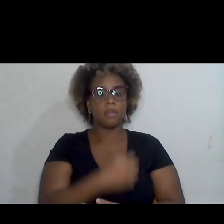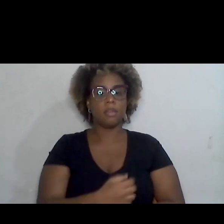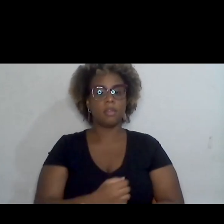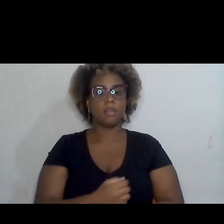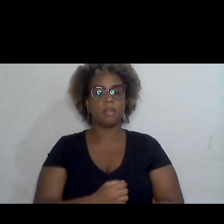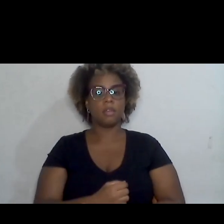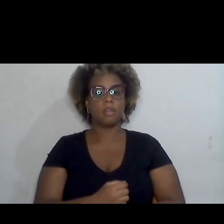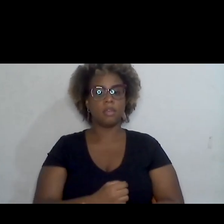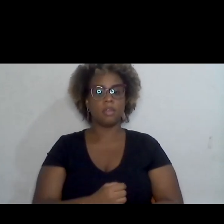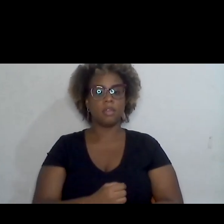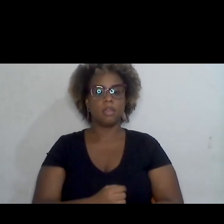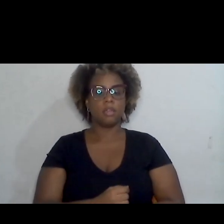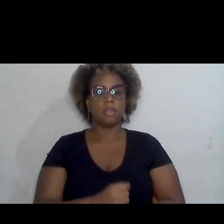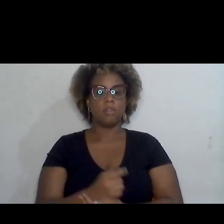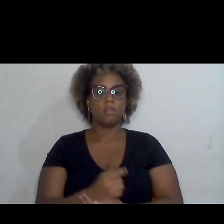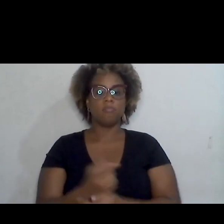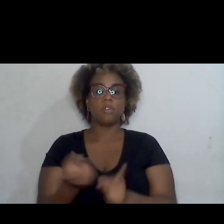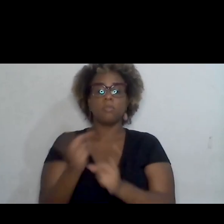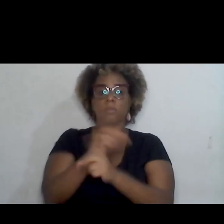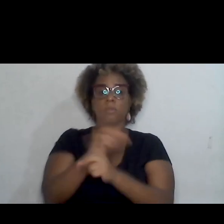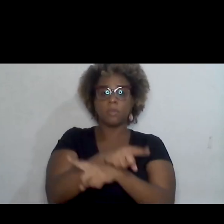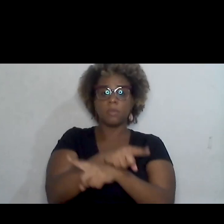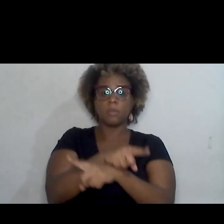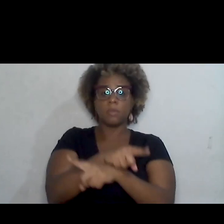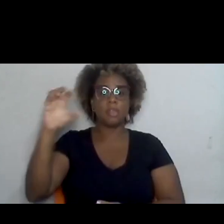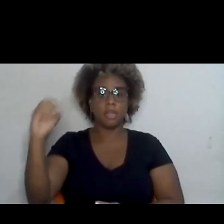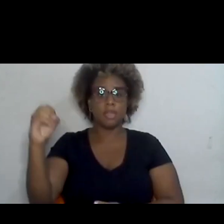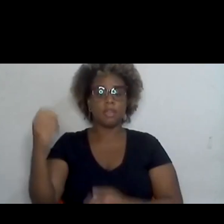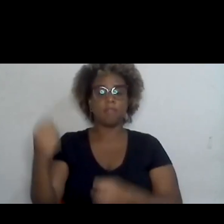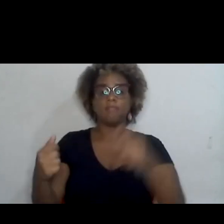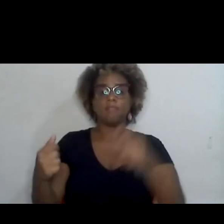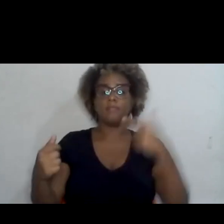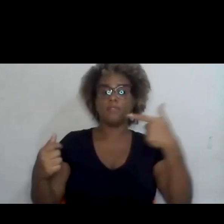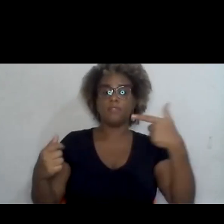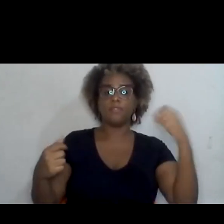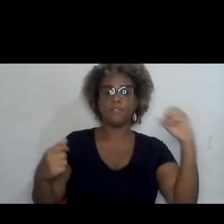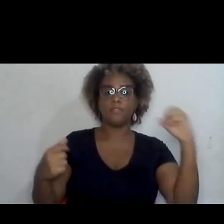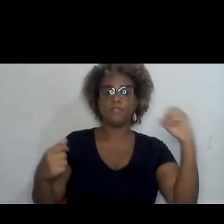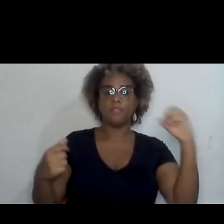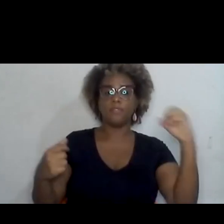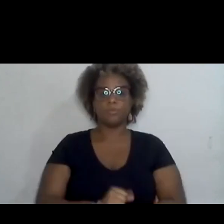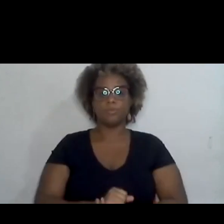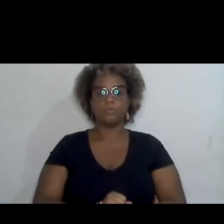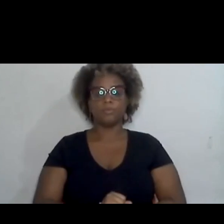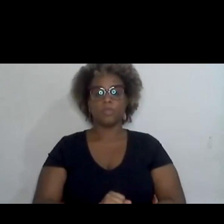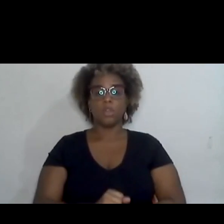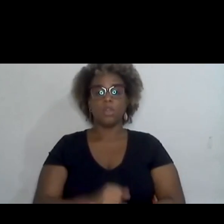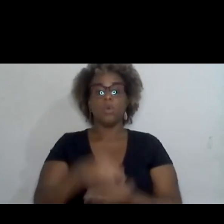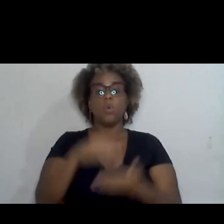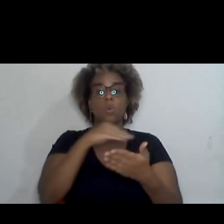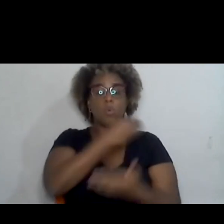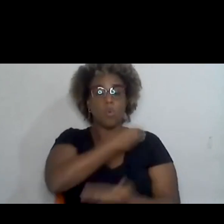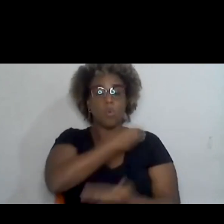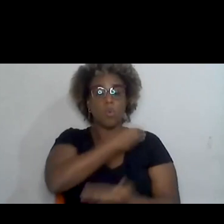a contrapartida é 80-20 para as empresas. Então, o governo federal, ele já fez